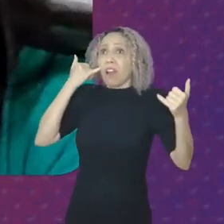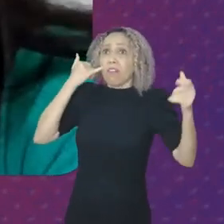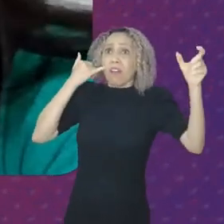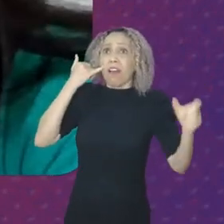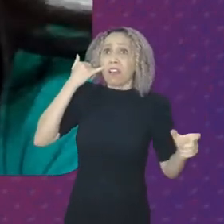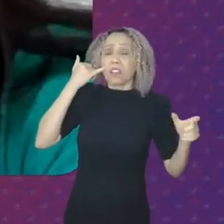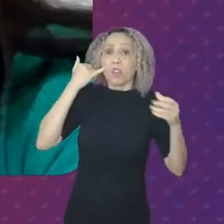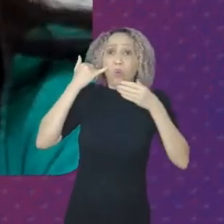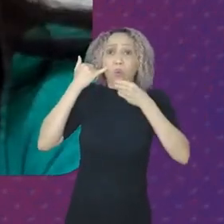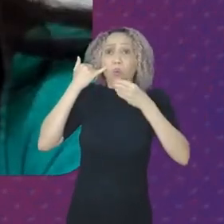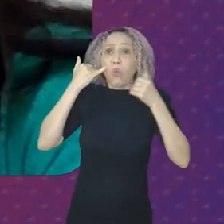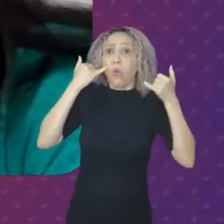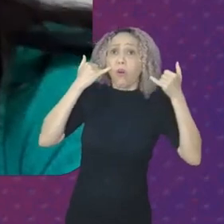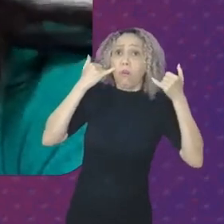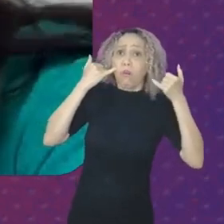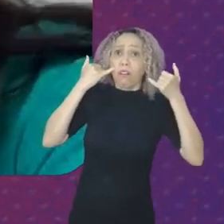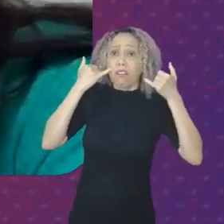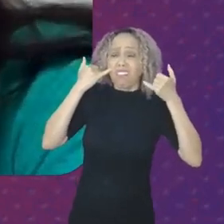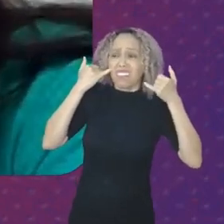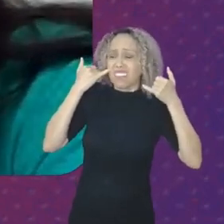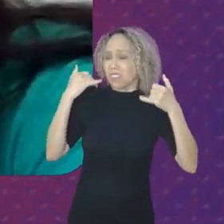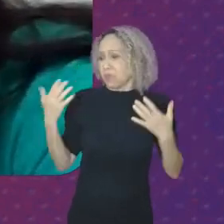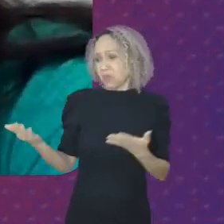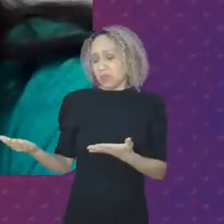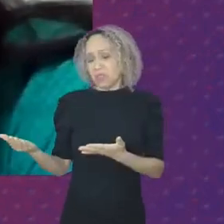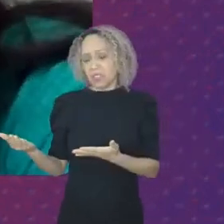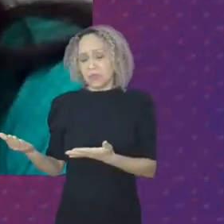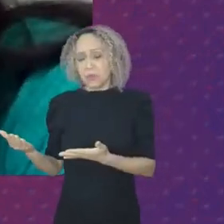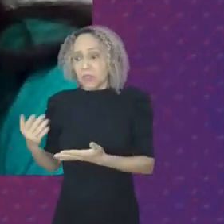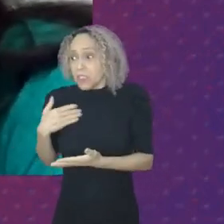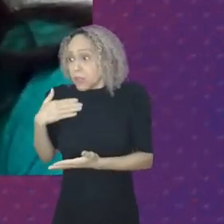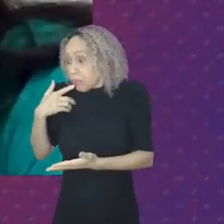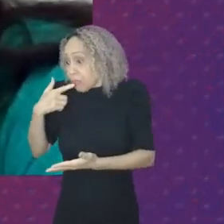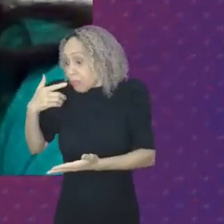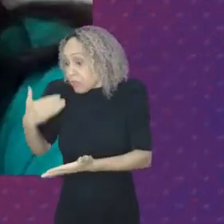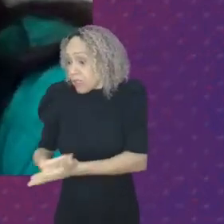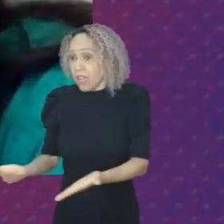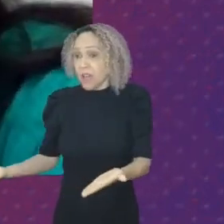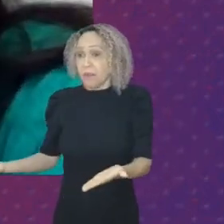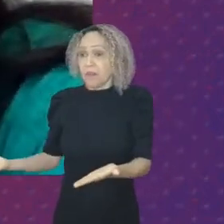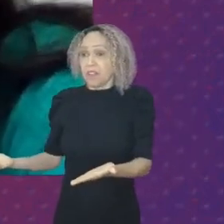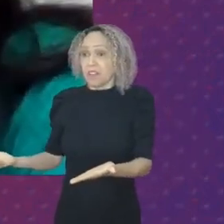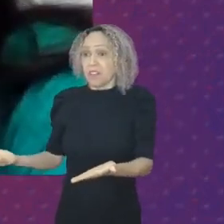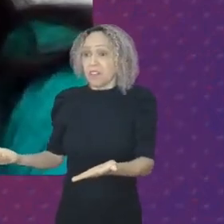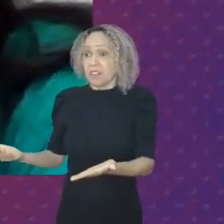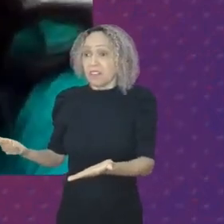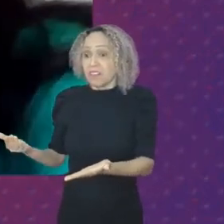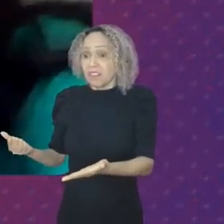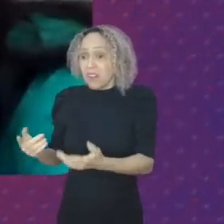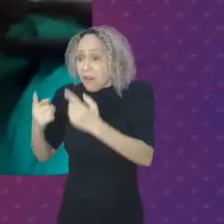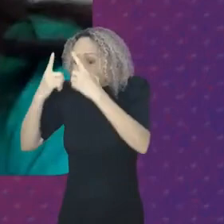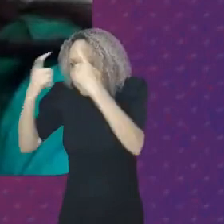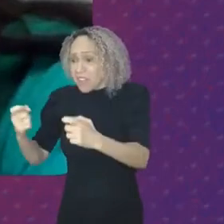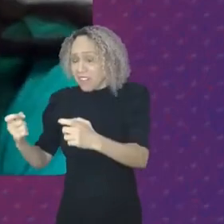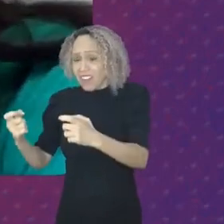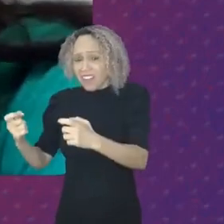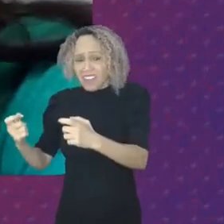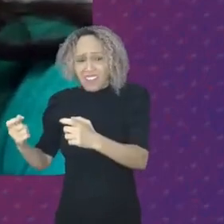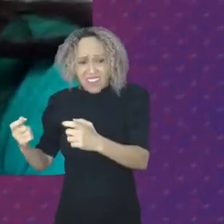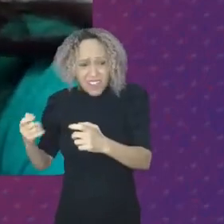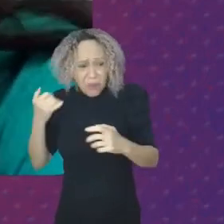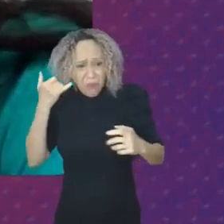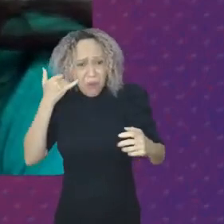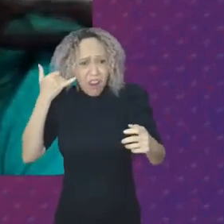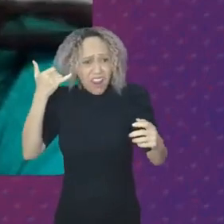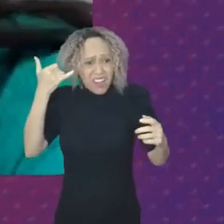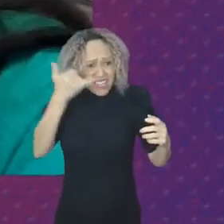violência, é até, por vezes, revitimizador. Então, eu acabei de sofrer uma violência, o que eu não quero ouvir a voz de um